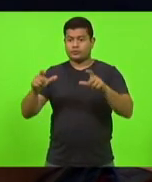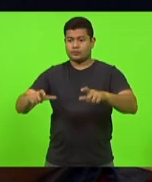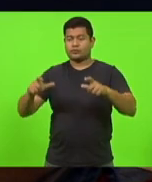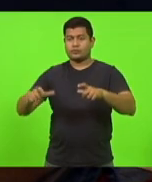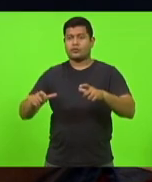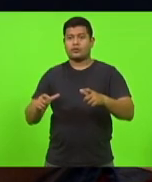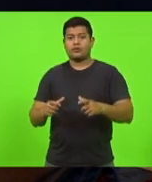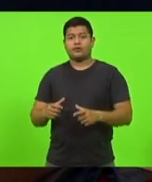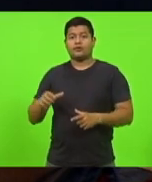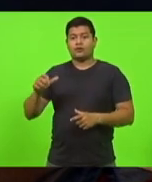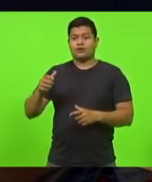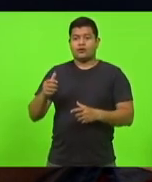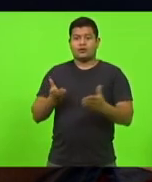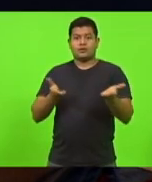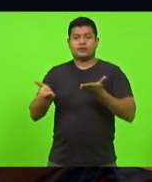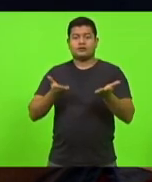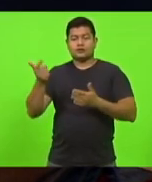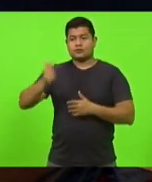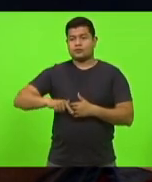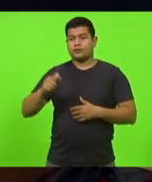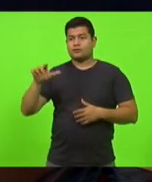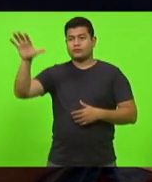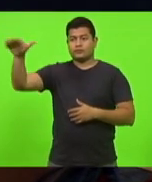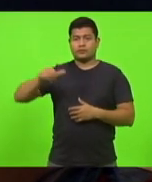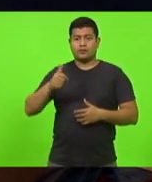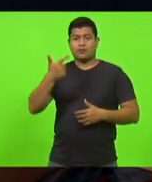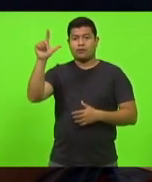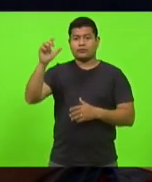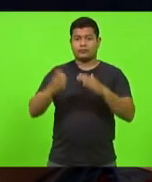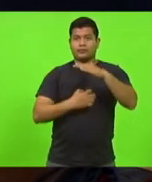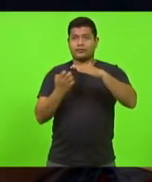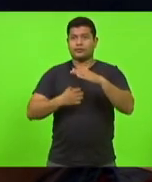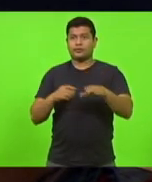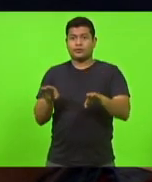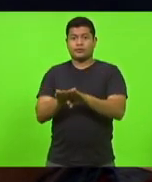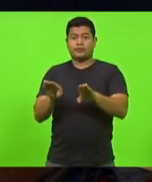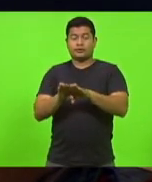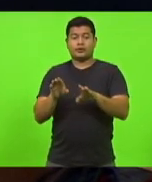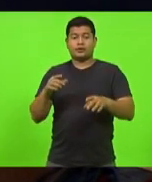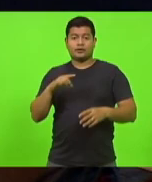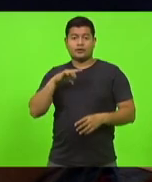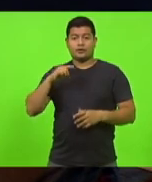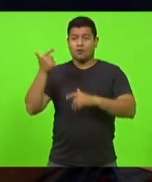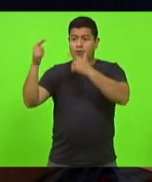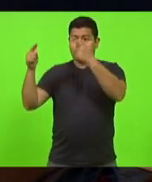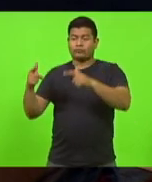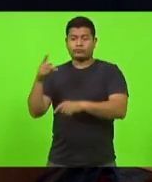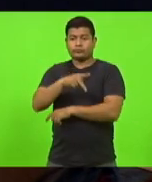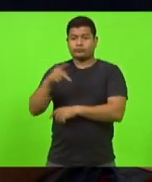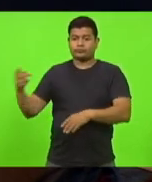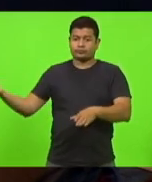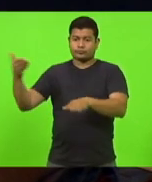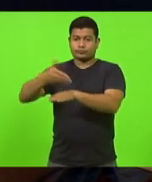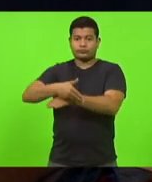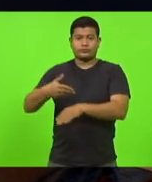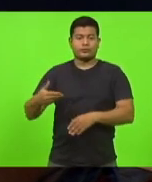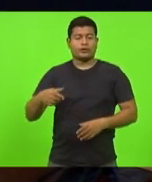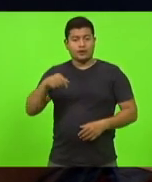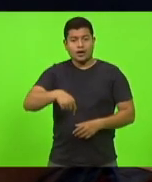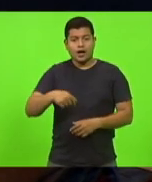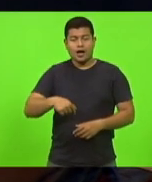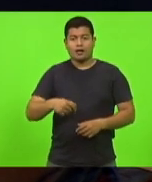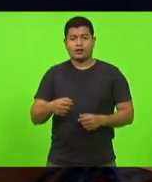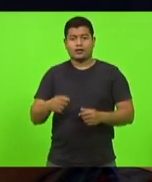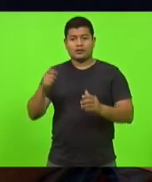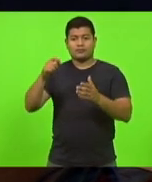outra empresa, porque está chegando aqui professores de outros estados para virem dar aula em Santa Catarina.